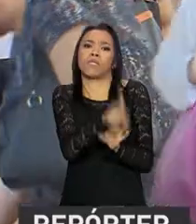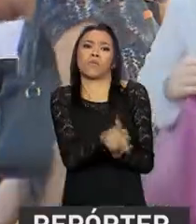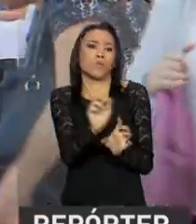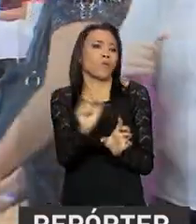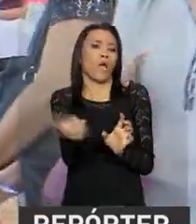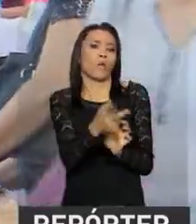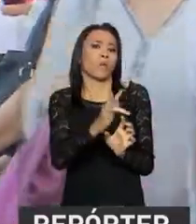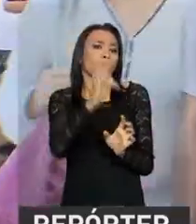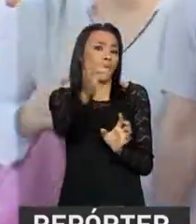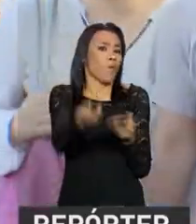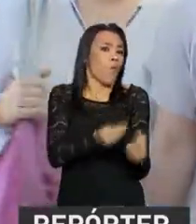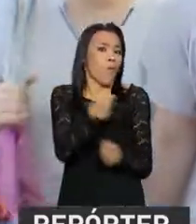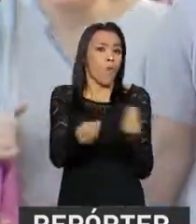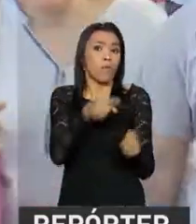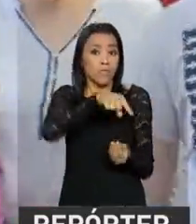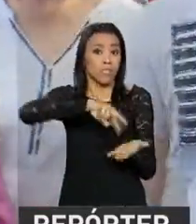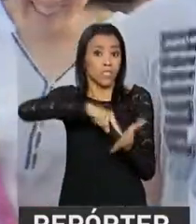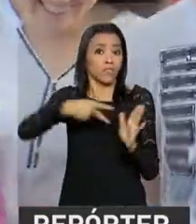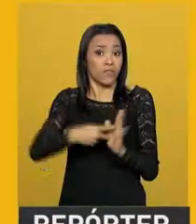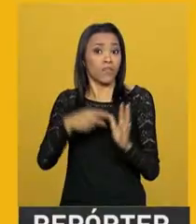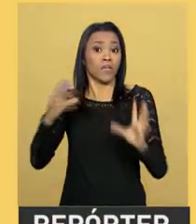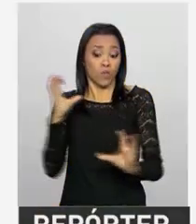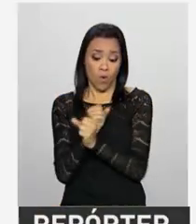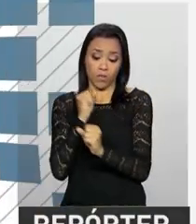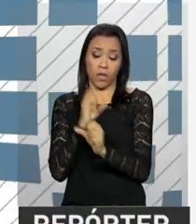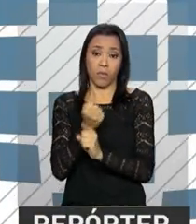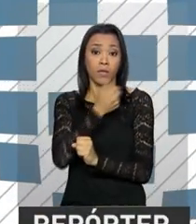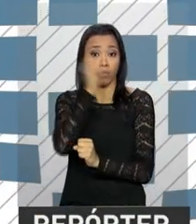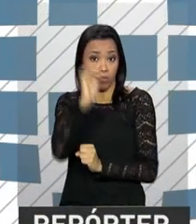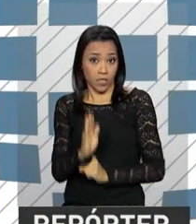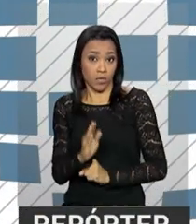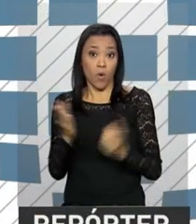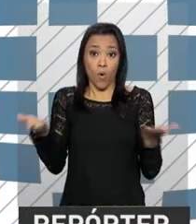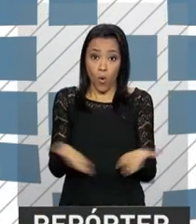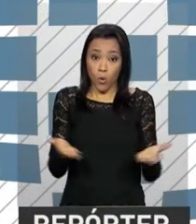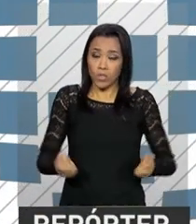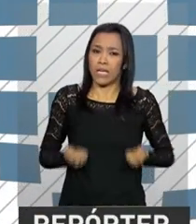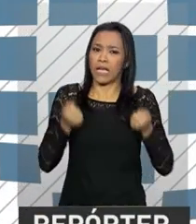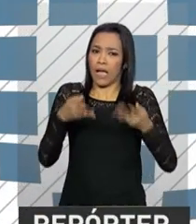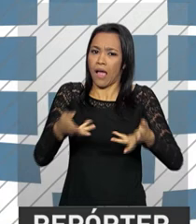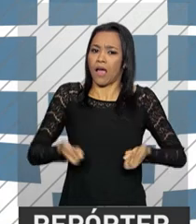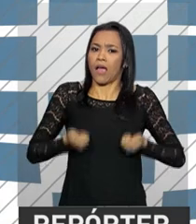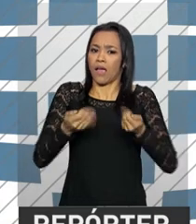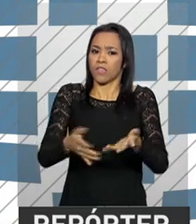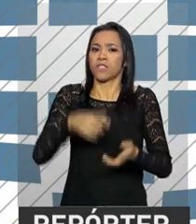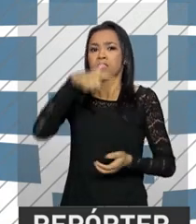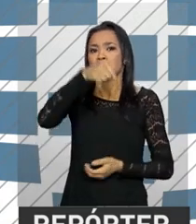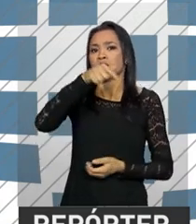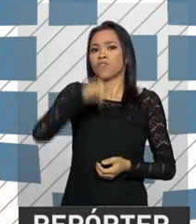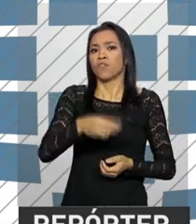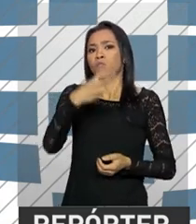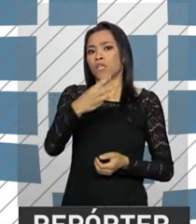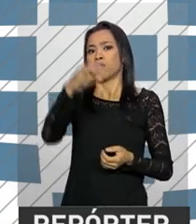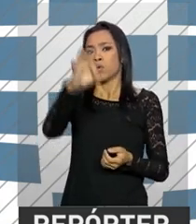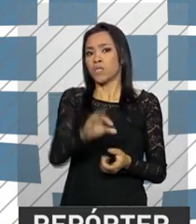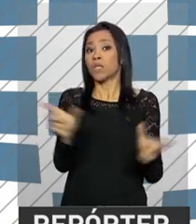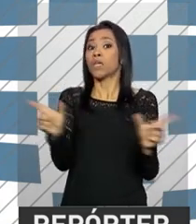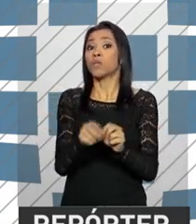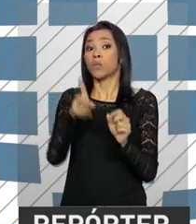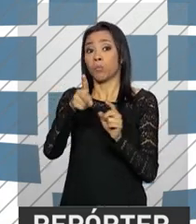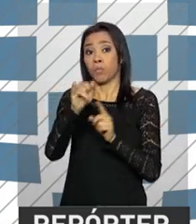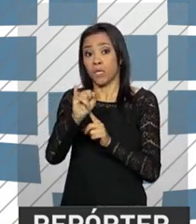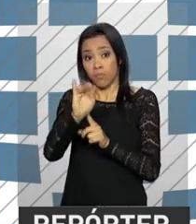o que isso representa no orçamento do país hoje o brasil gasta 7,3 por cento do produto interno bruto com a